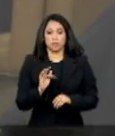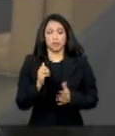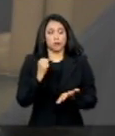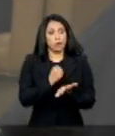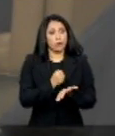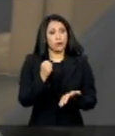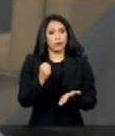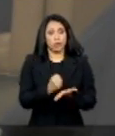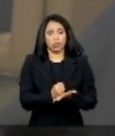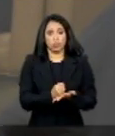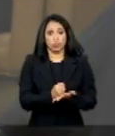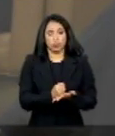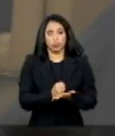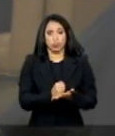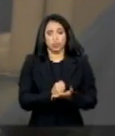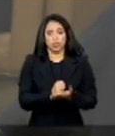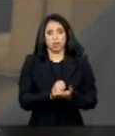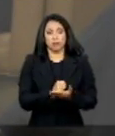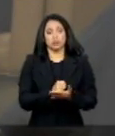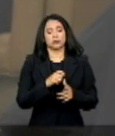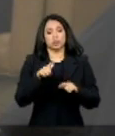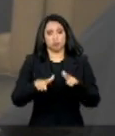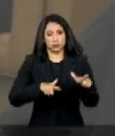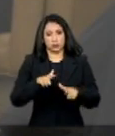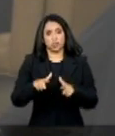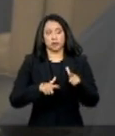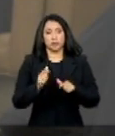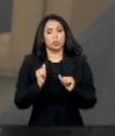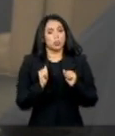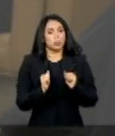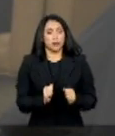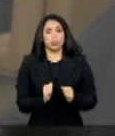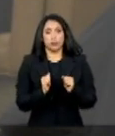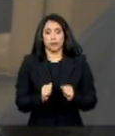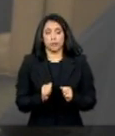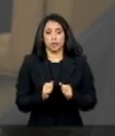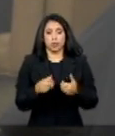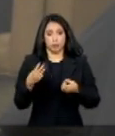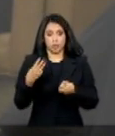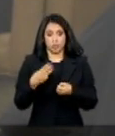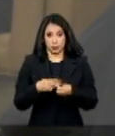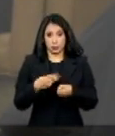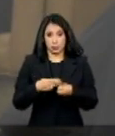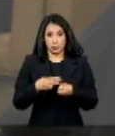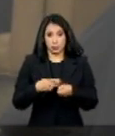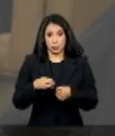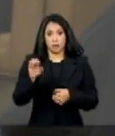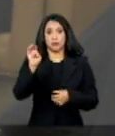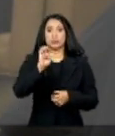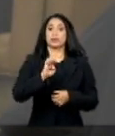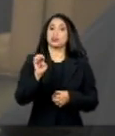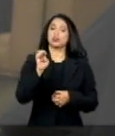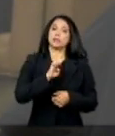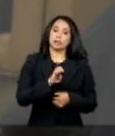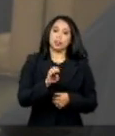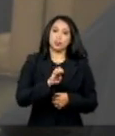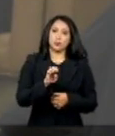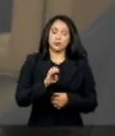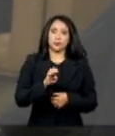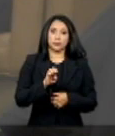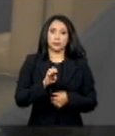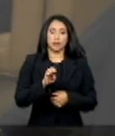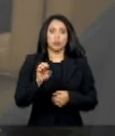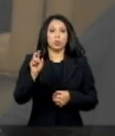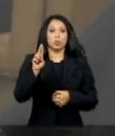contrato de concessão estabelecido pelo poder concedente ou seja o município estado na união o força do artigo 21 inciso